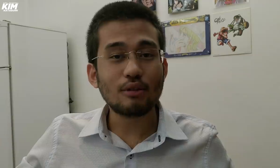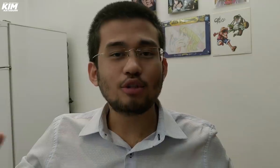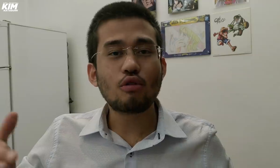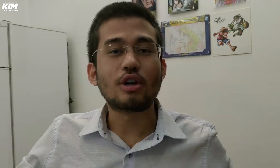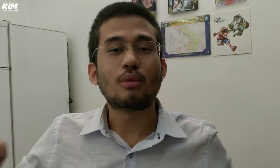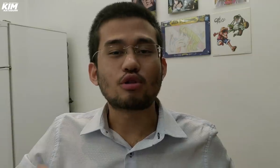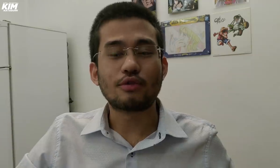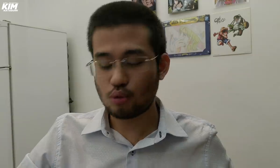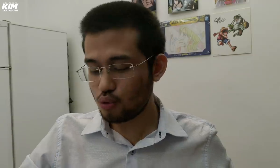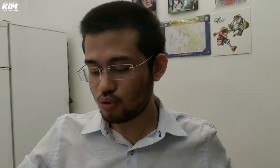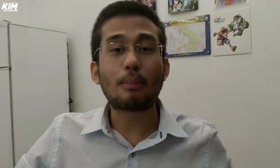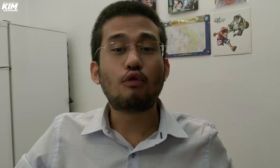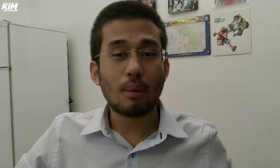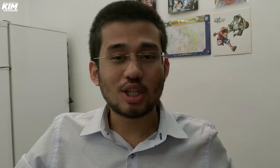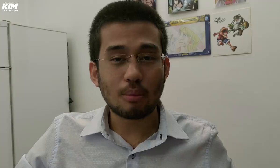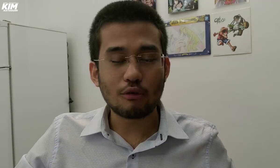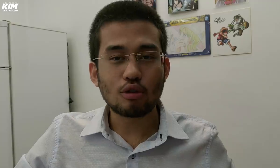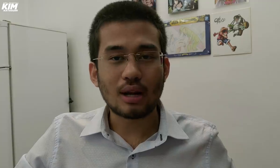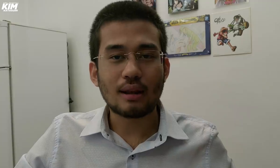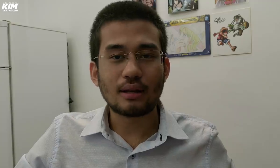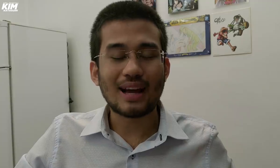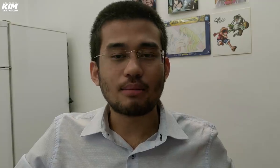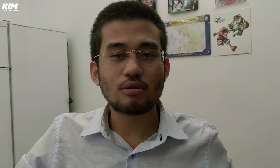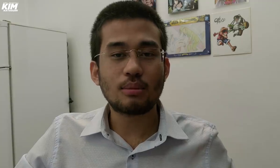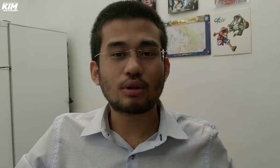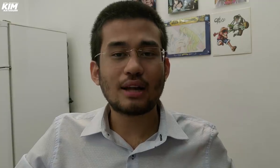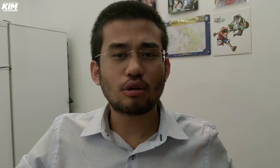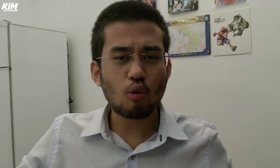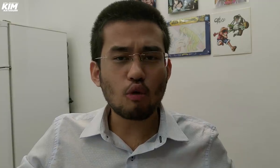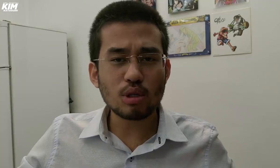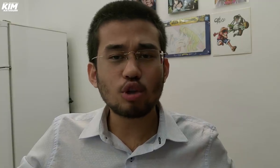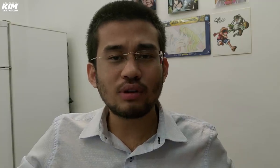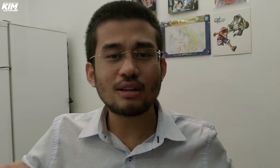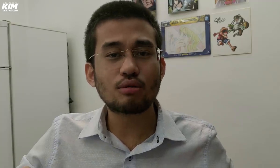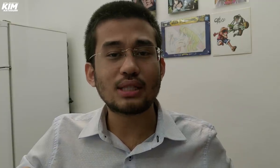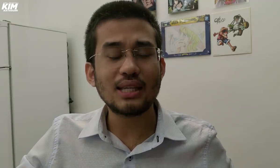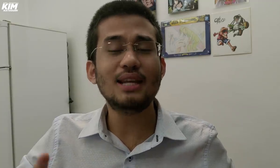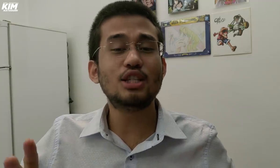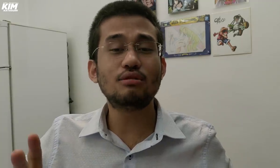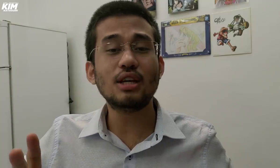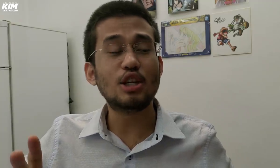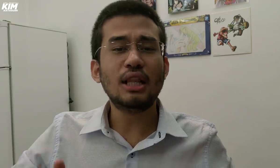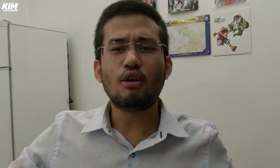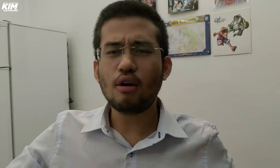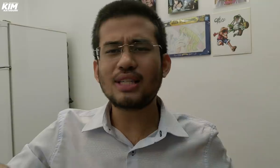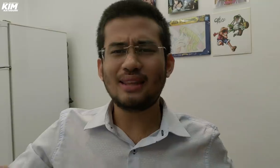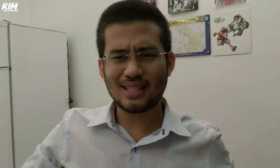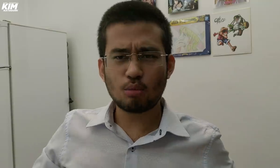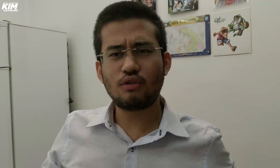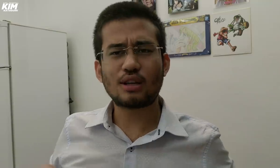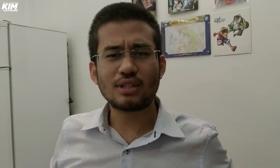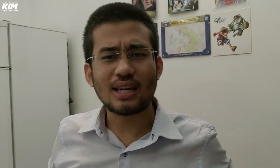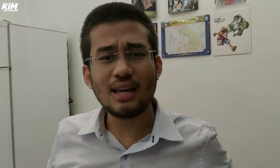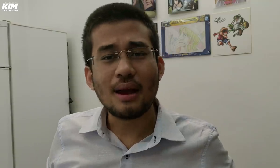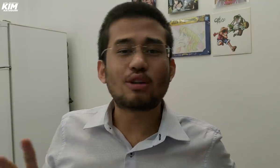parada. O líder do governo, Major Vitor Hugo, aprovou uma medida provisória lá na Câmara dos Deputados, só que com algumas modificações. E ele disse o seguinte: não, eu aceitei